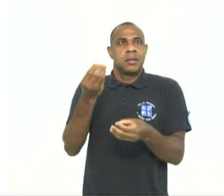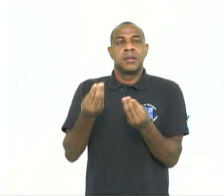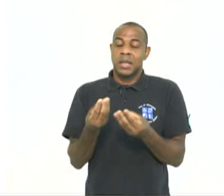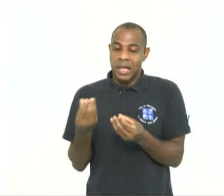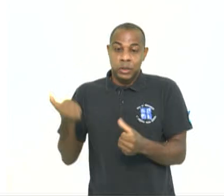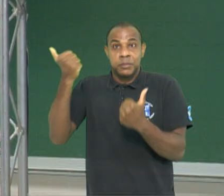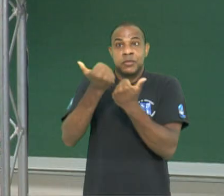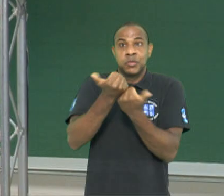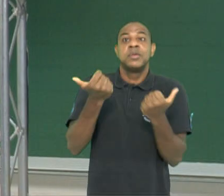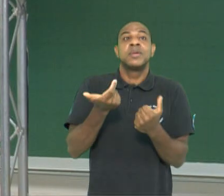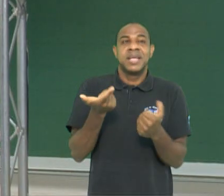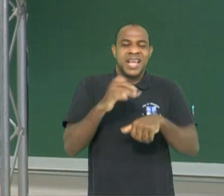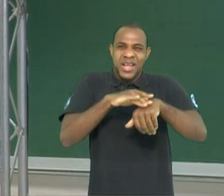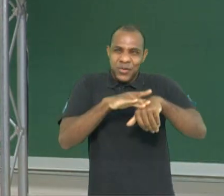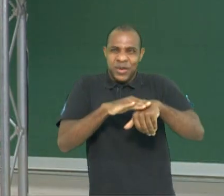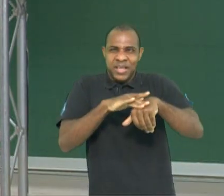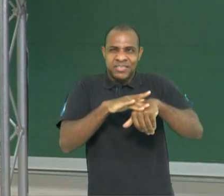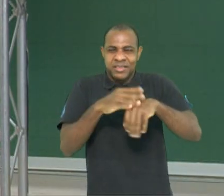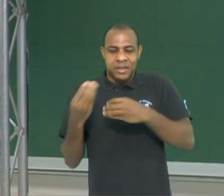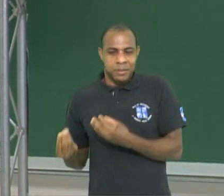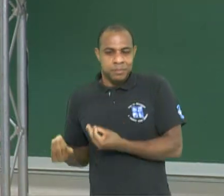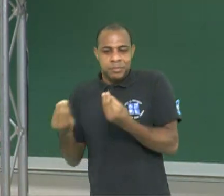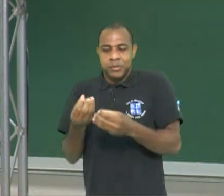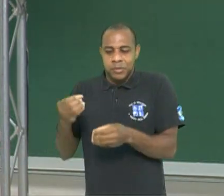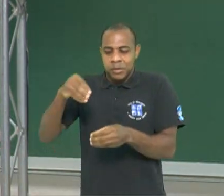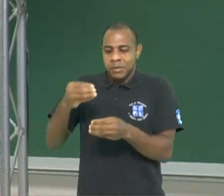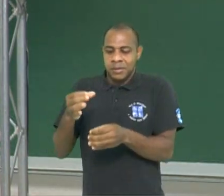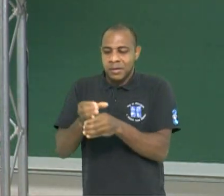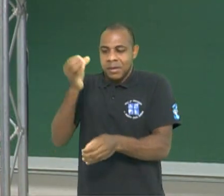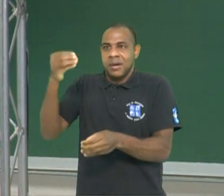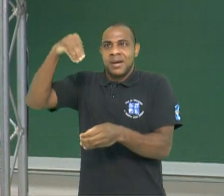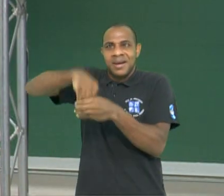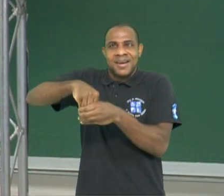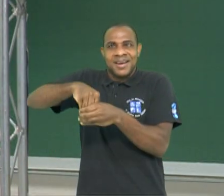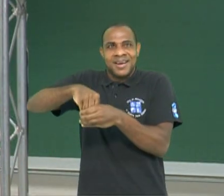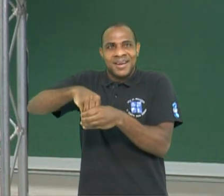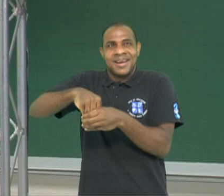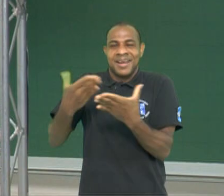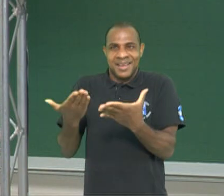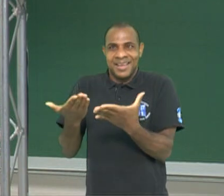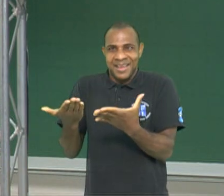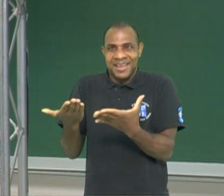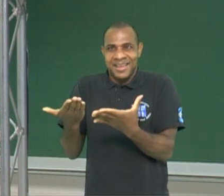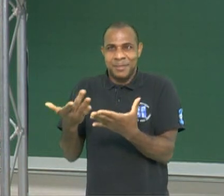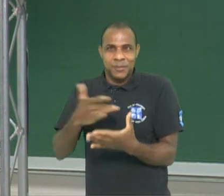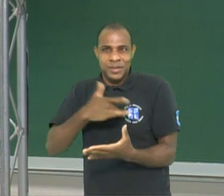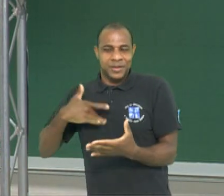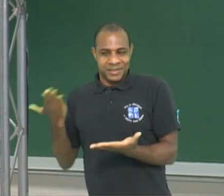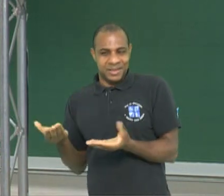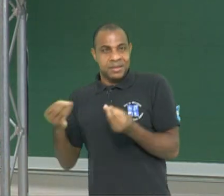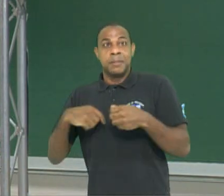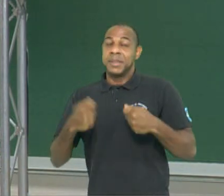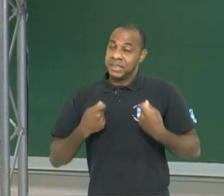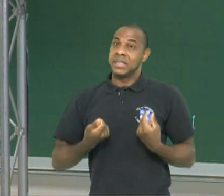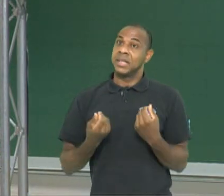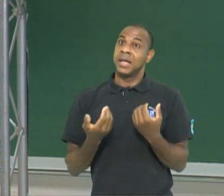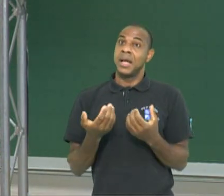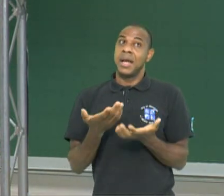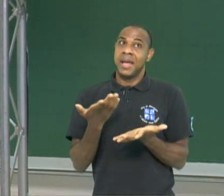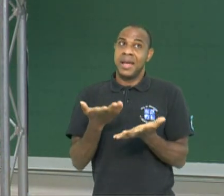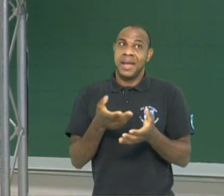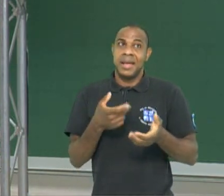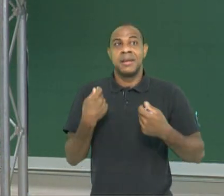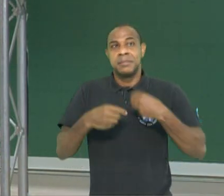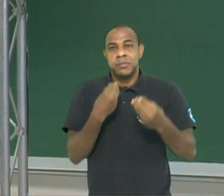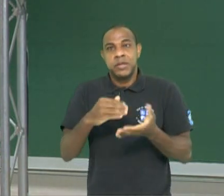saudáveis. A gente tinha visto isso ali no começo, né? Ou seja, primeiro tem que fazer aquele processo de matar lá as células defeituosas, doentes,